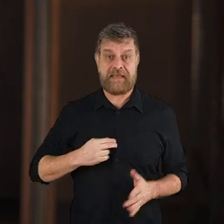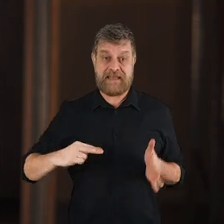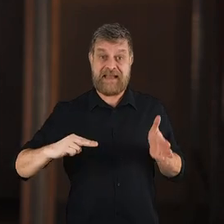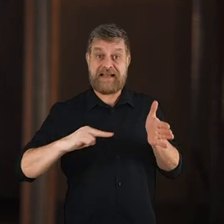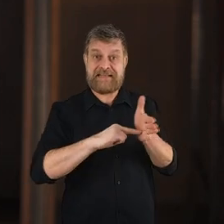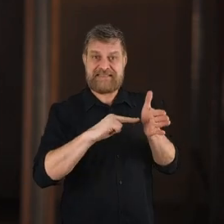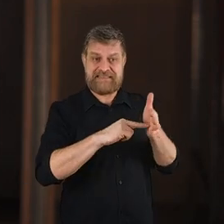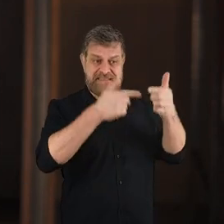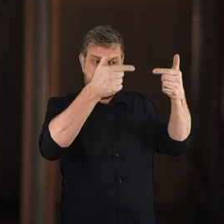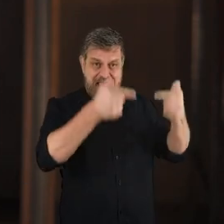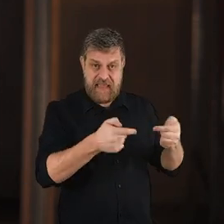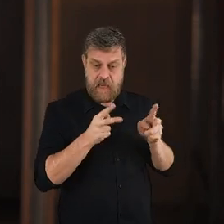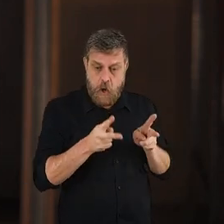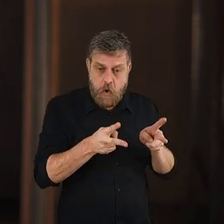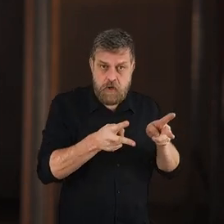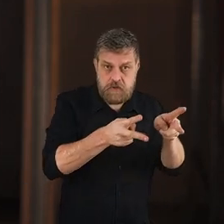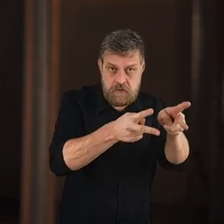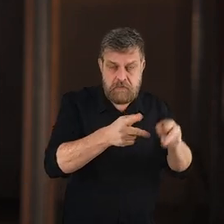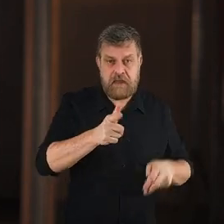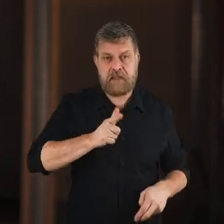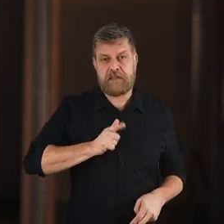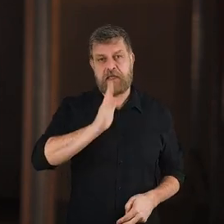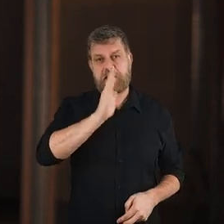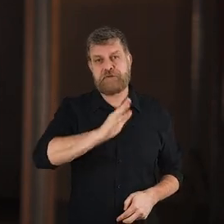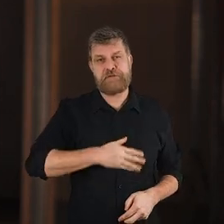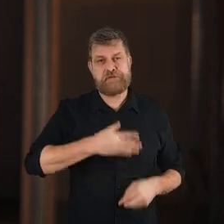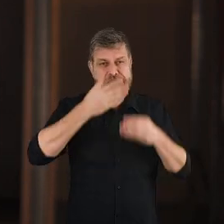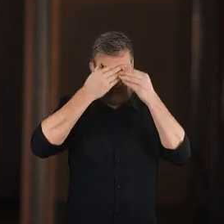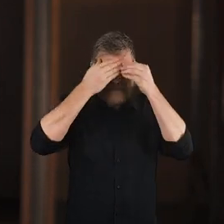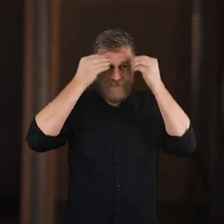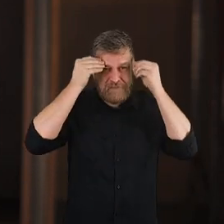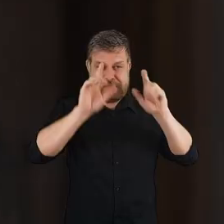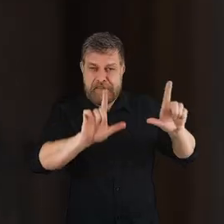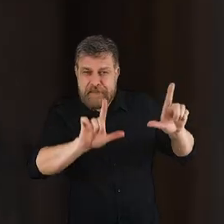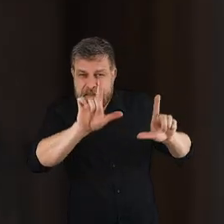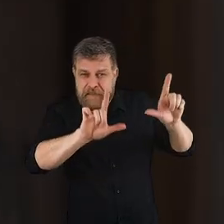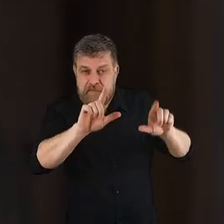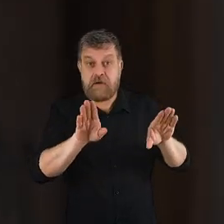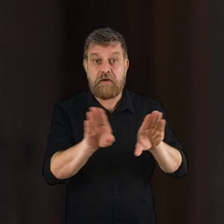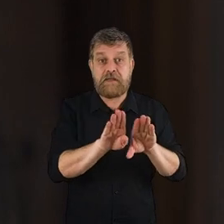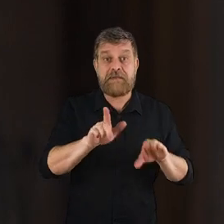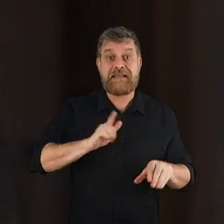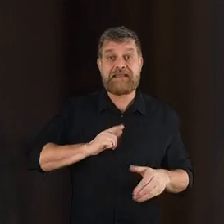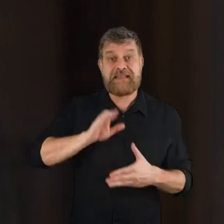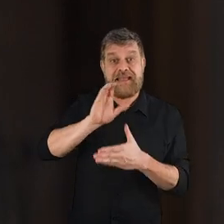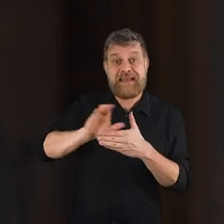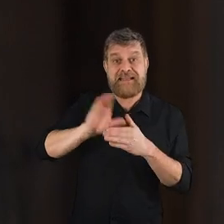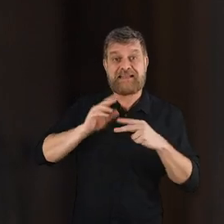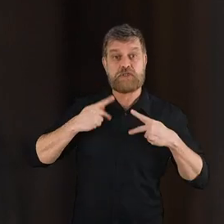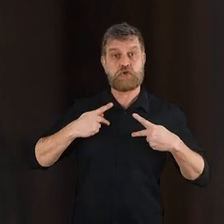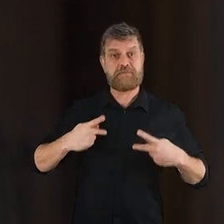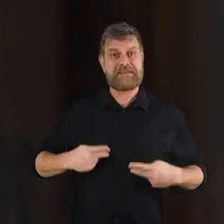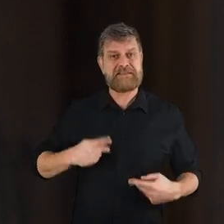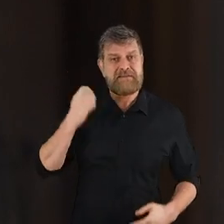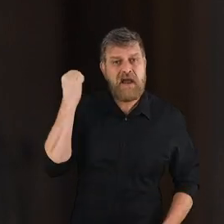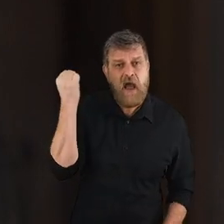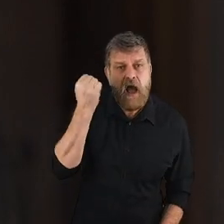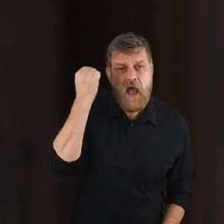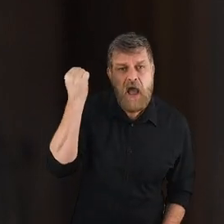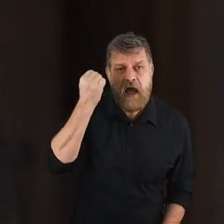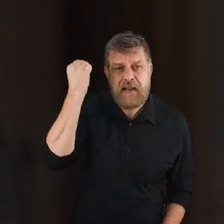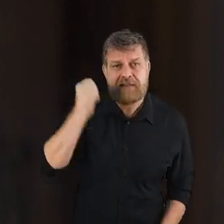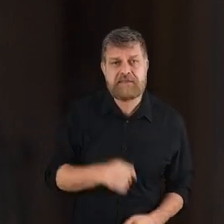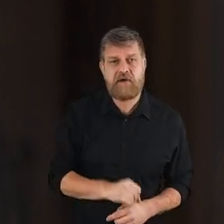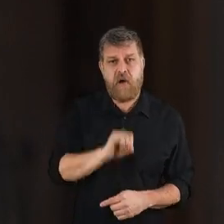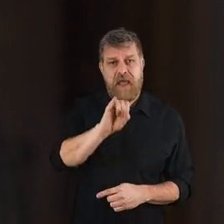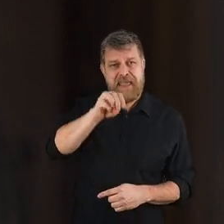a guerra na Síria, que continua, muito embora tenha saído dos holofotes recentemente. Nós temos crises humanitárias gravíssimas no